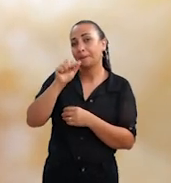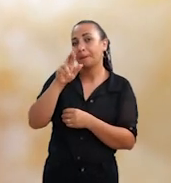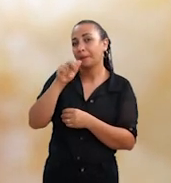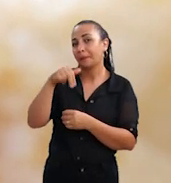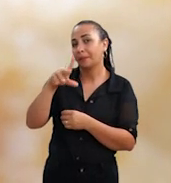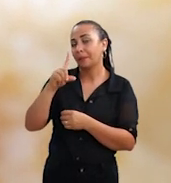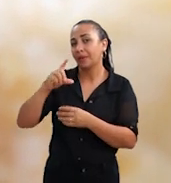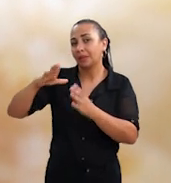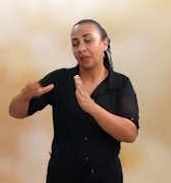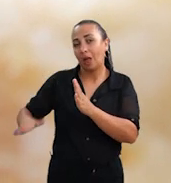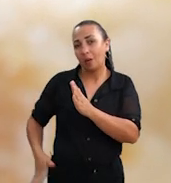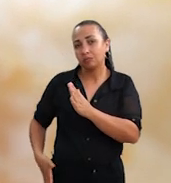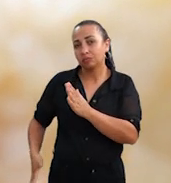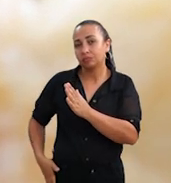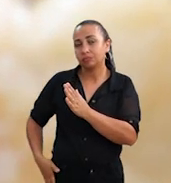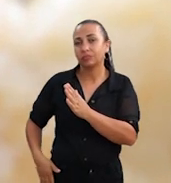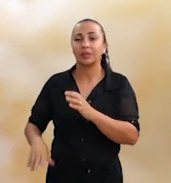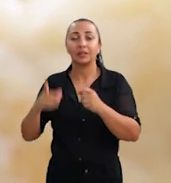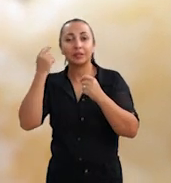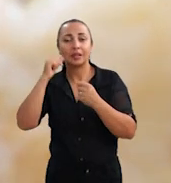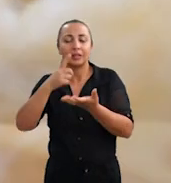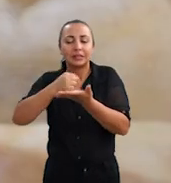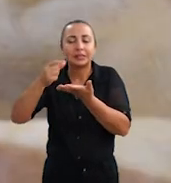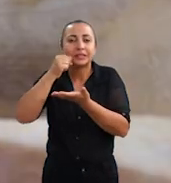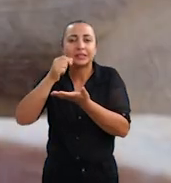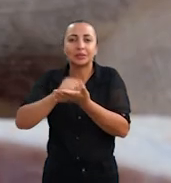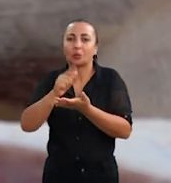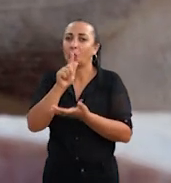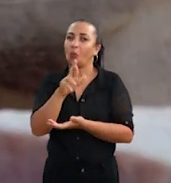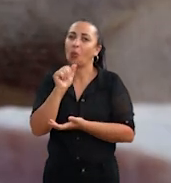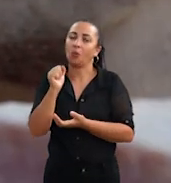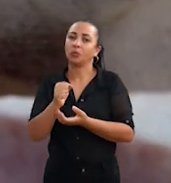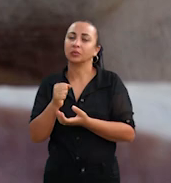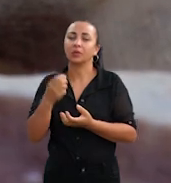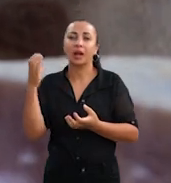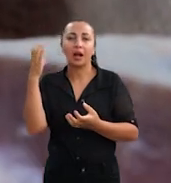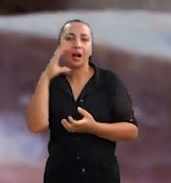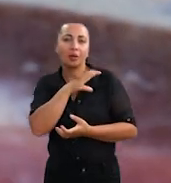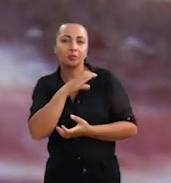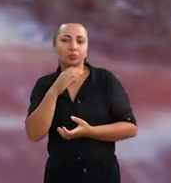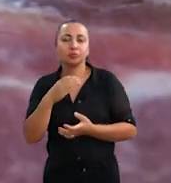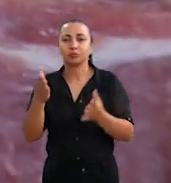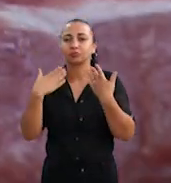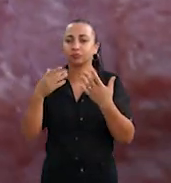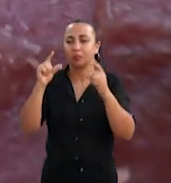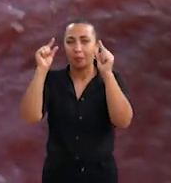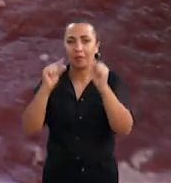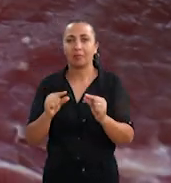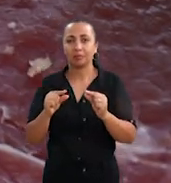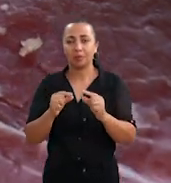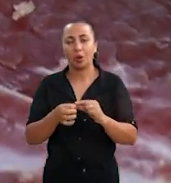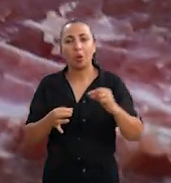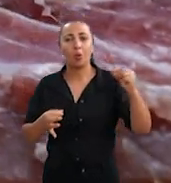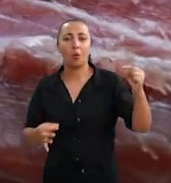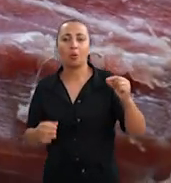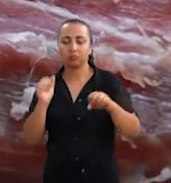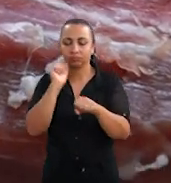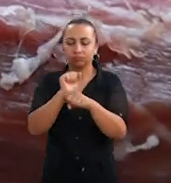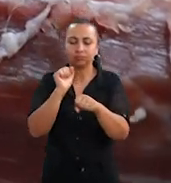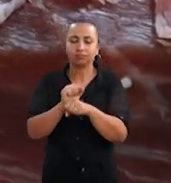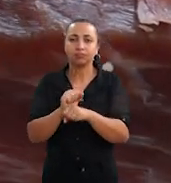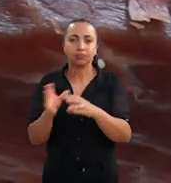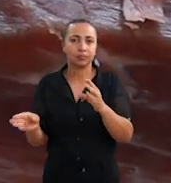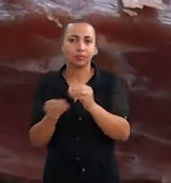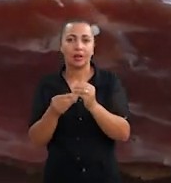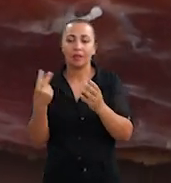da forma mais natural possível com sal grosso, a uma temperatura baixa e um longo processo de cura. Isso acrescenta valor.